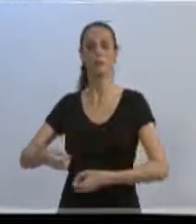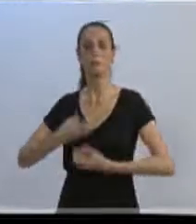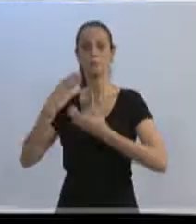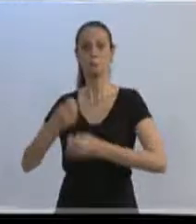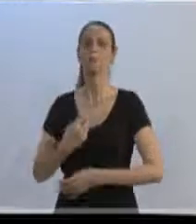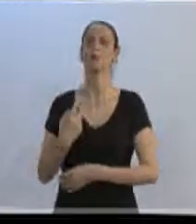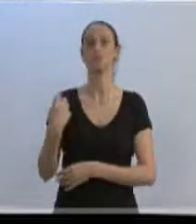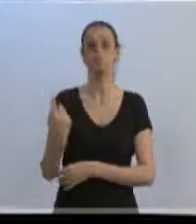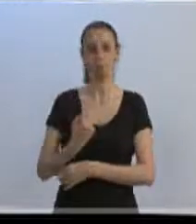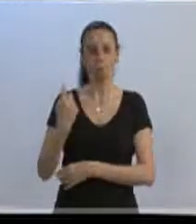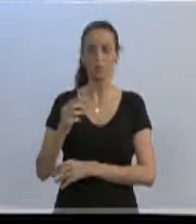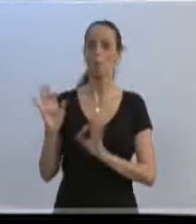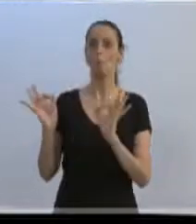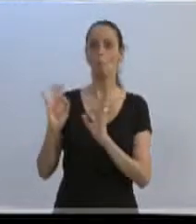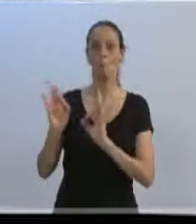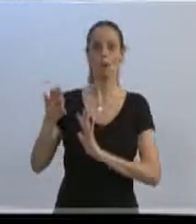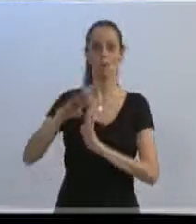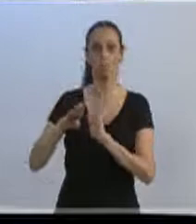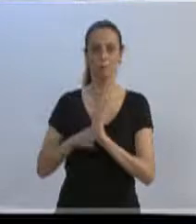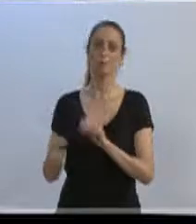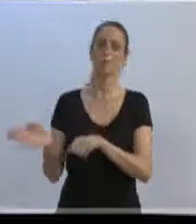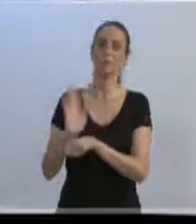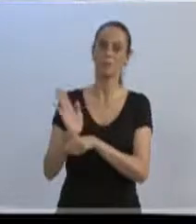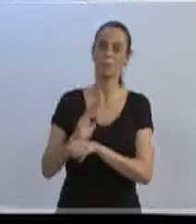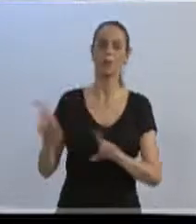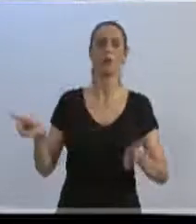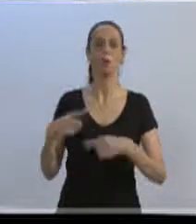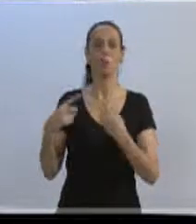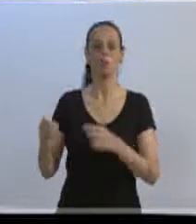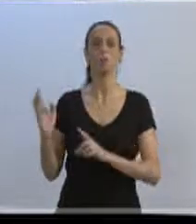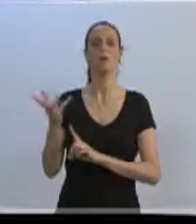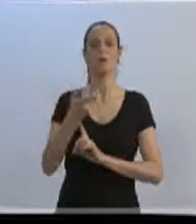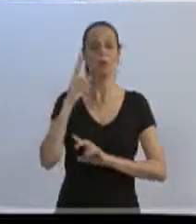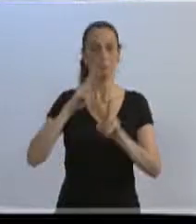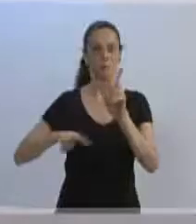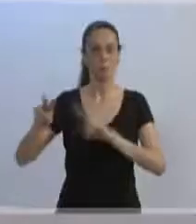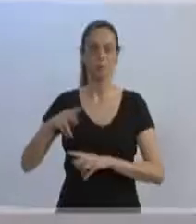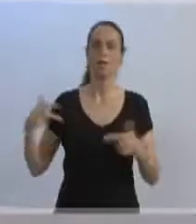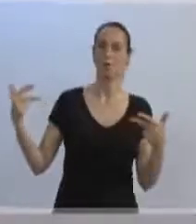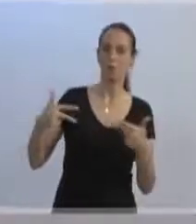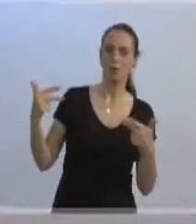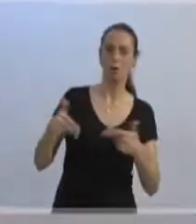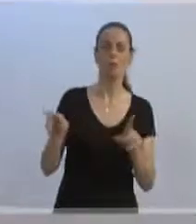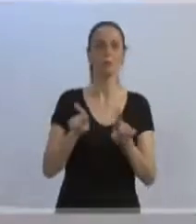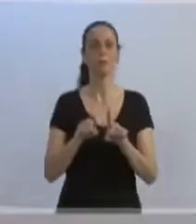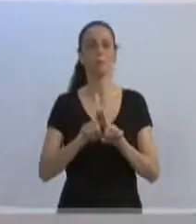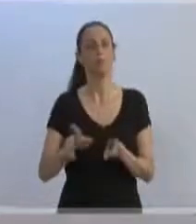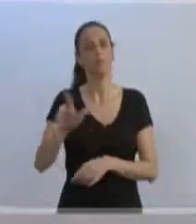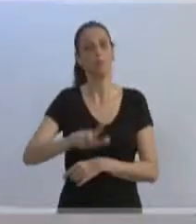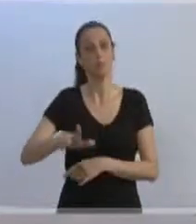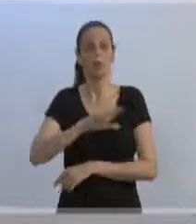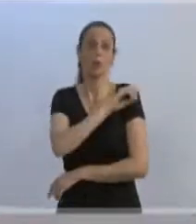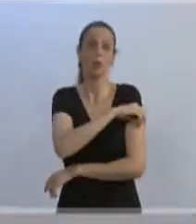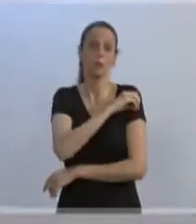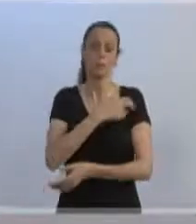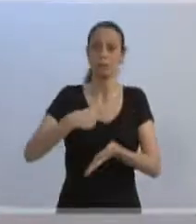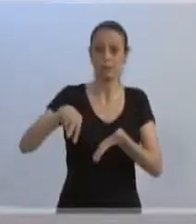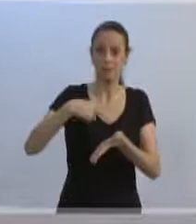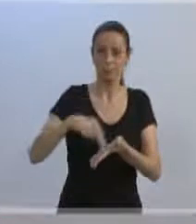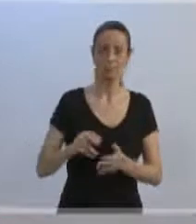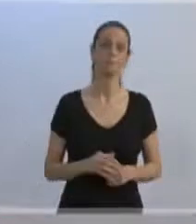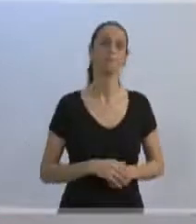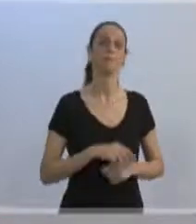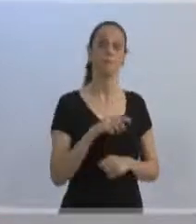voluntárias não programadas como cinema música artes visuais hip hop e literatura oficinas de dança o